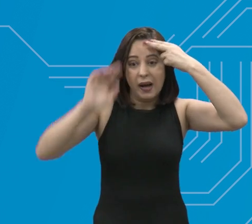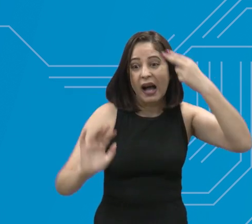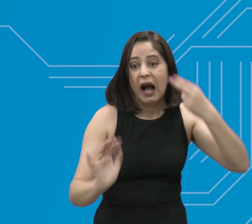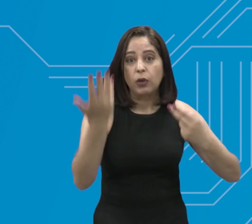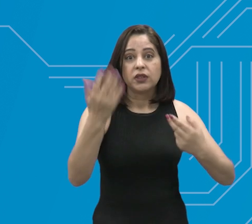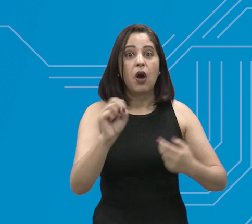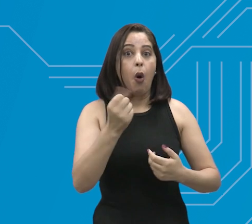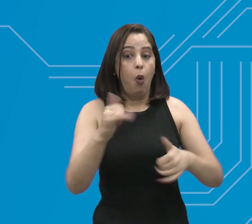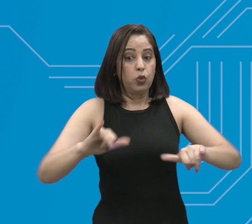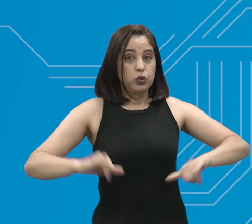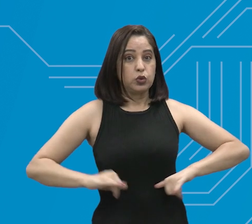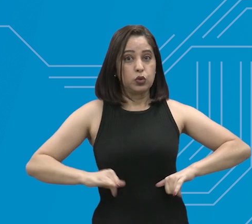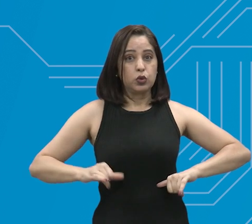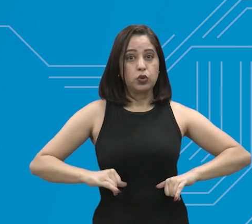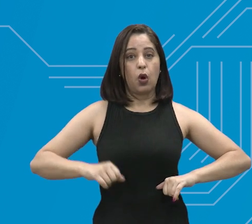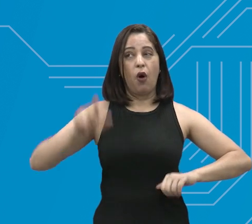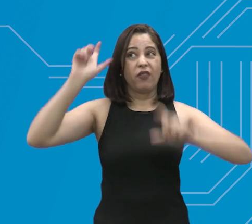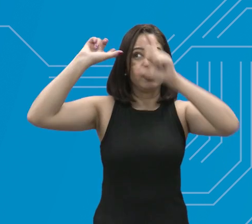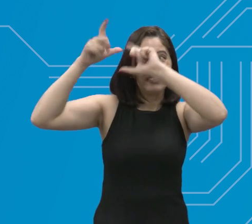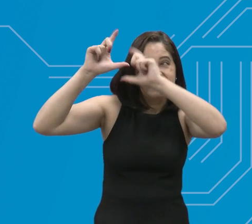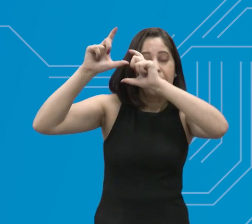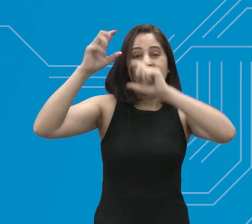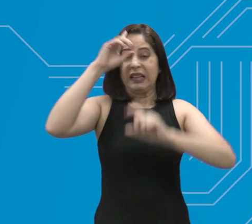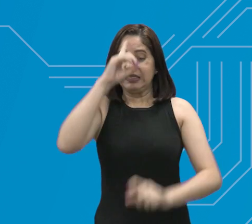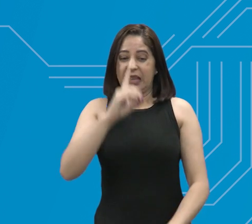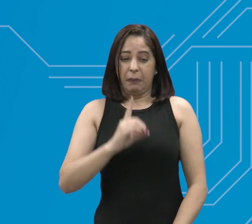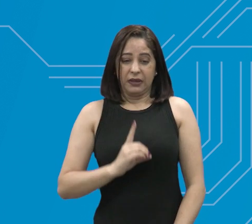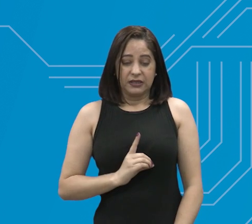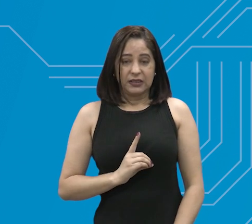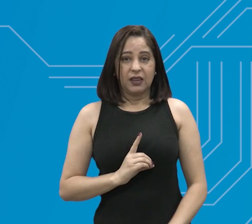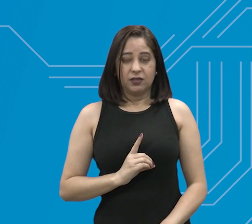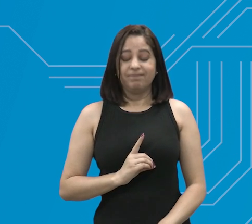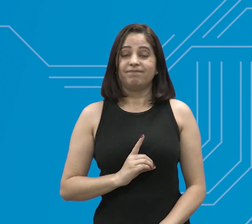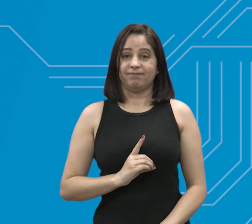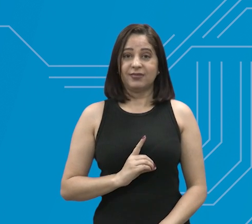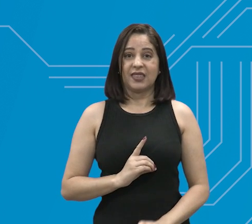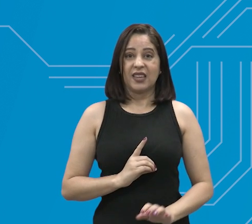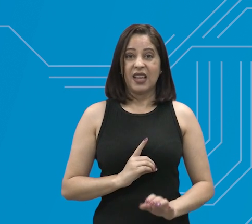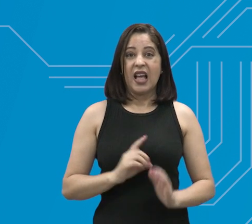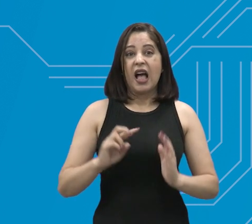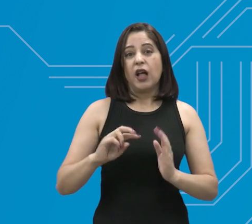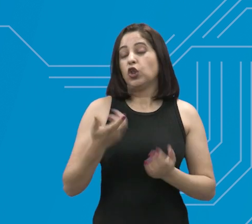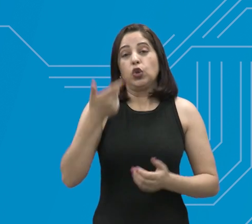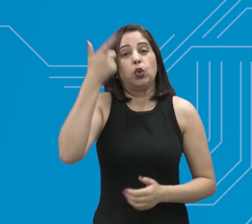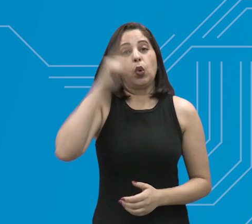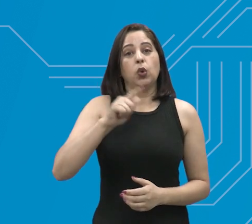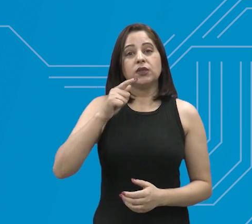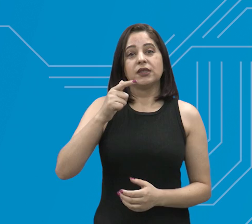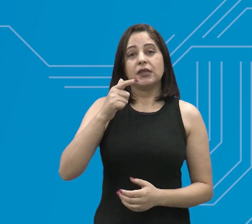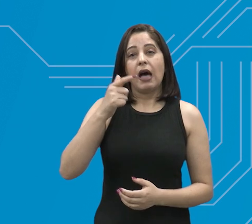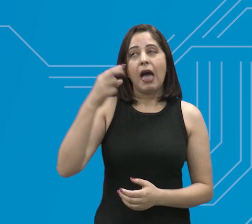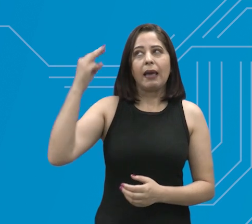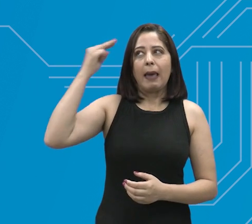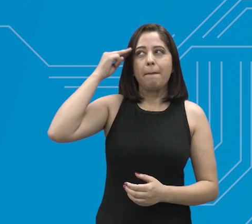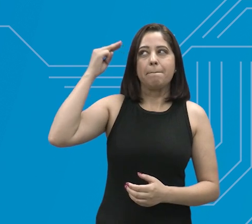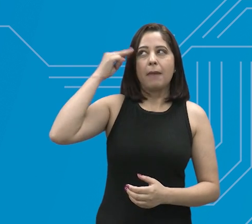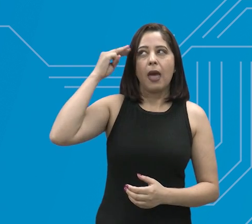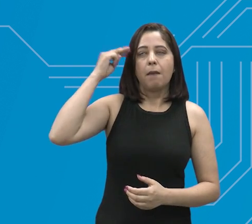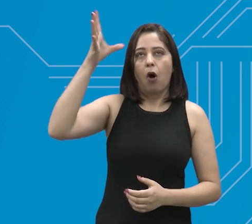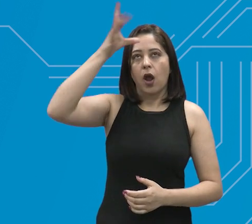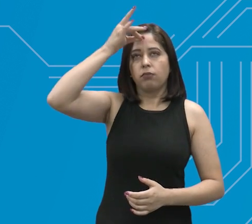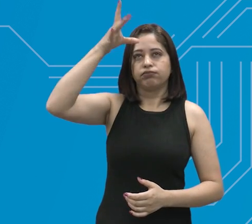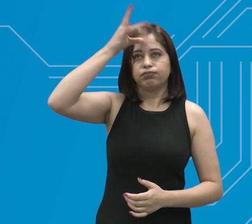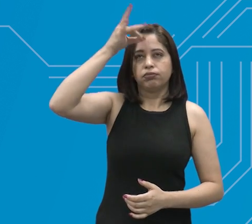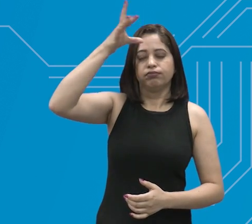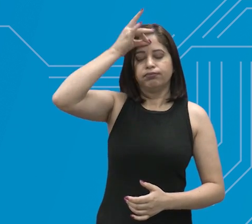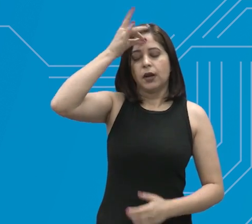traumáticos ou que sofrem de transtornos como depressão podem ter mais dificuldade para armazenar informações ou